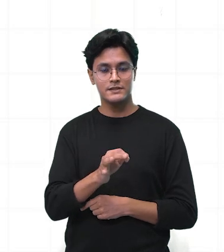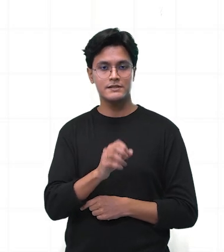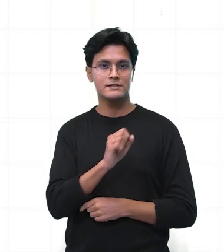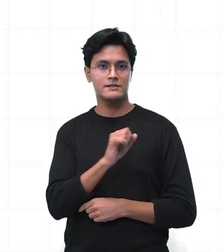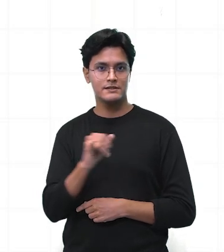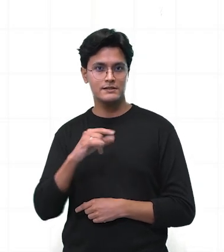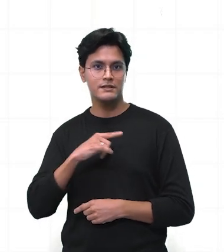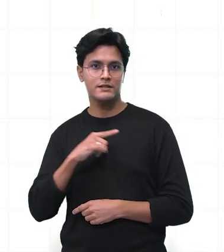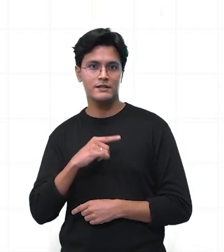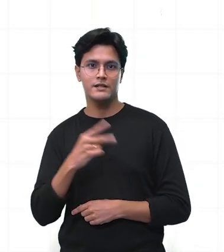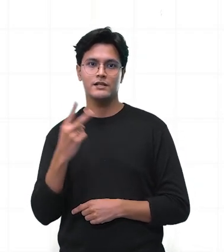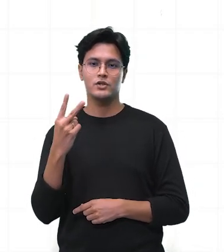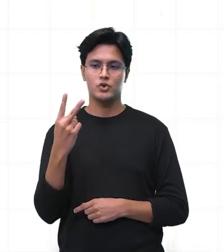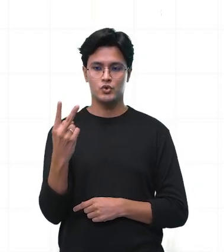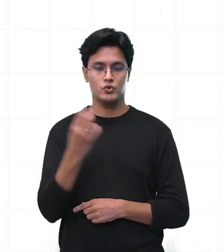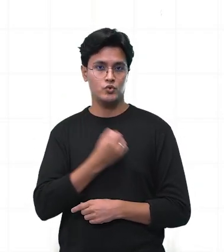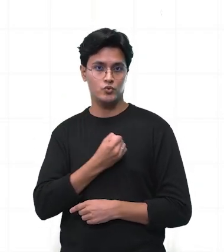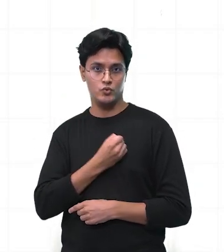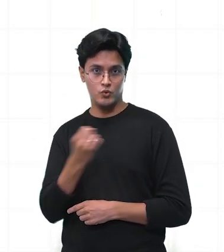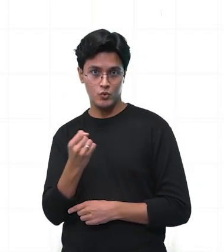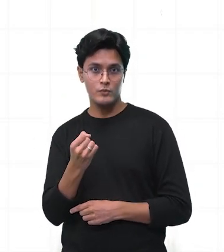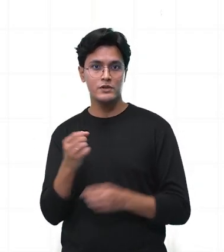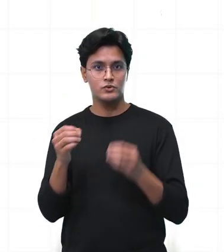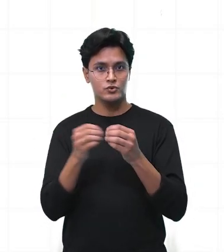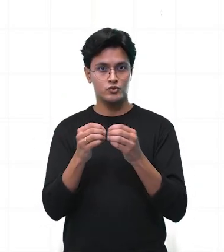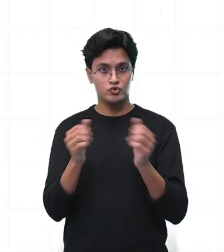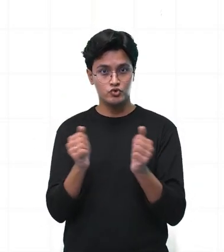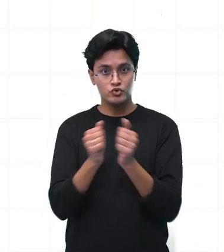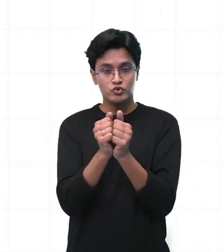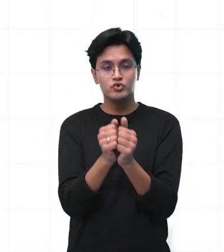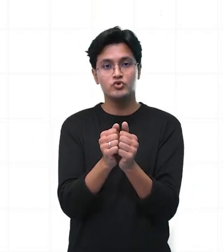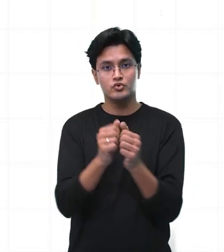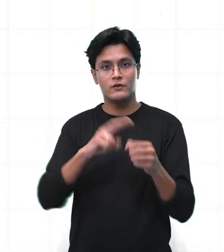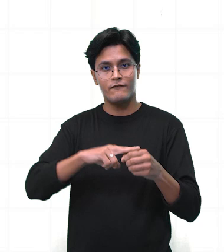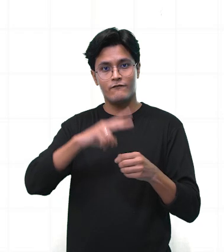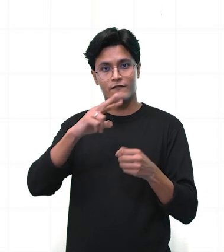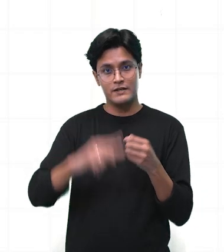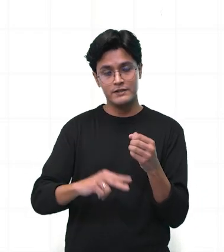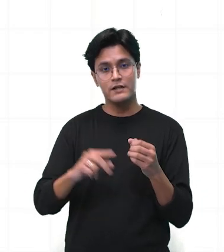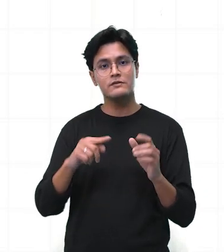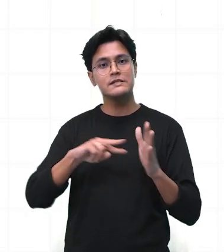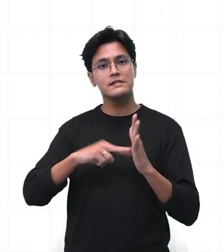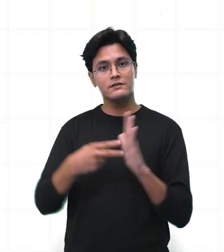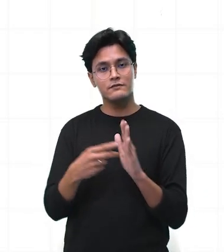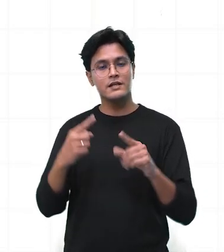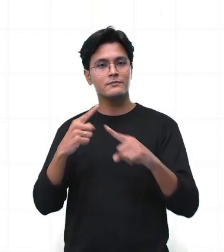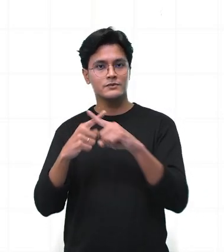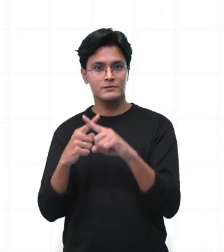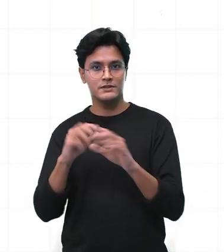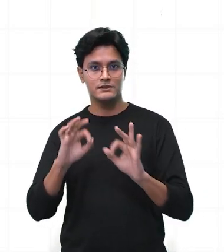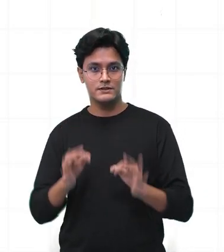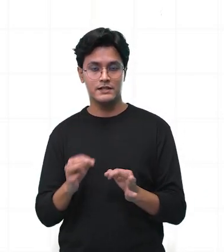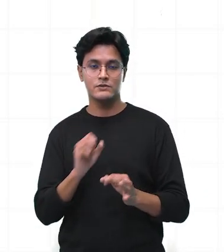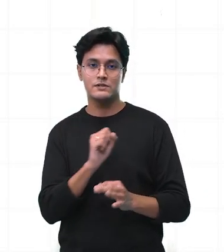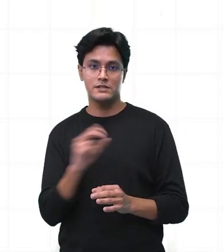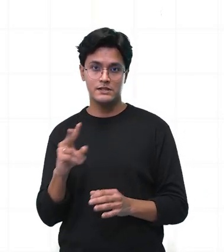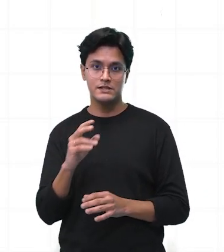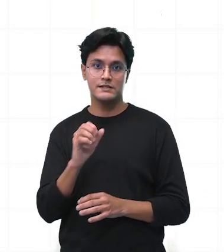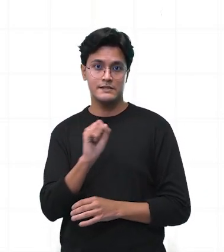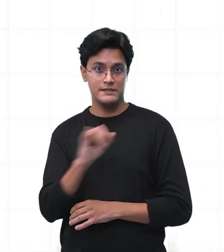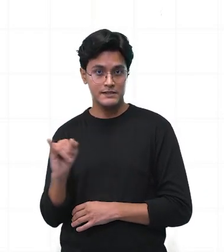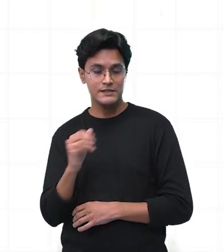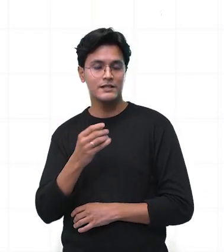está multiplicando, tá certo? Nem sempre vai aparecer. Se o dobro de um número, que eu estou chamando aqui de x,